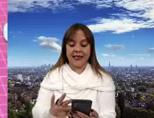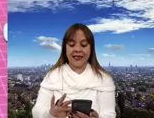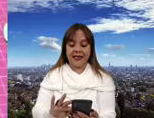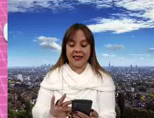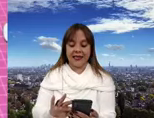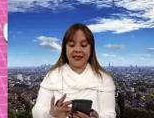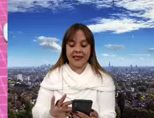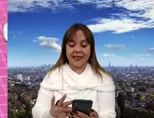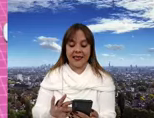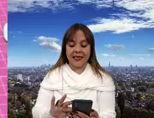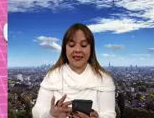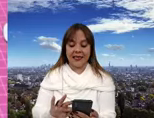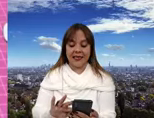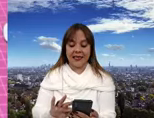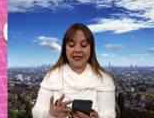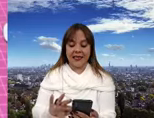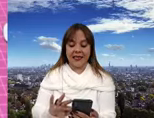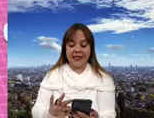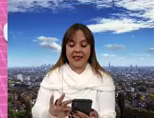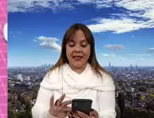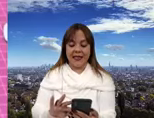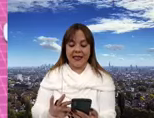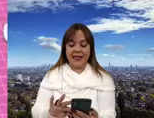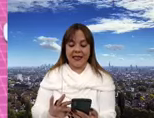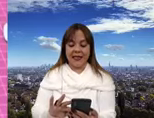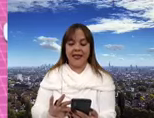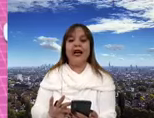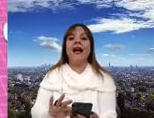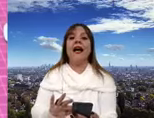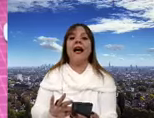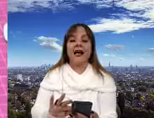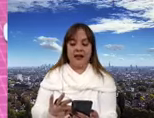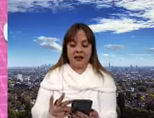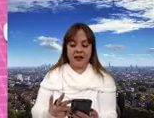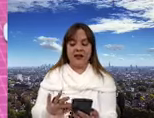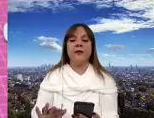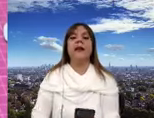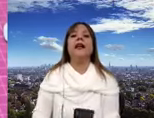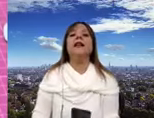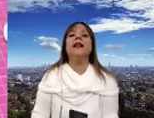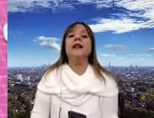lado. Dá pra ver? Deixa eu, peraí.